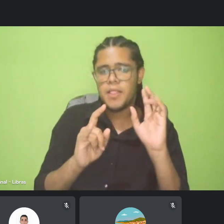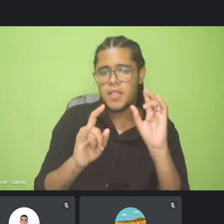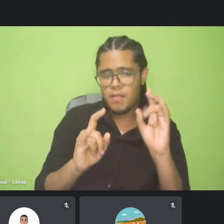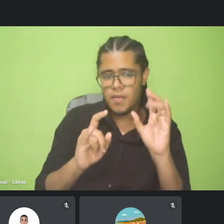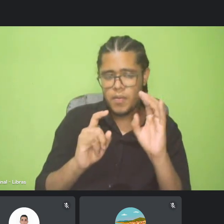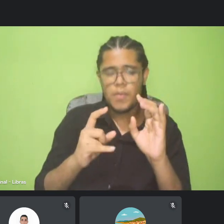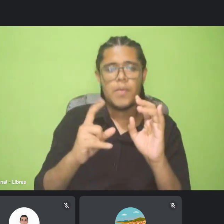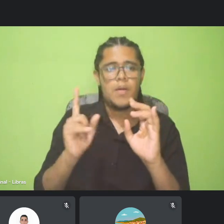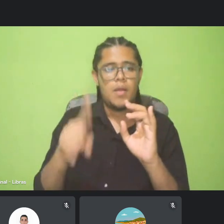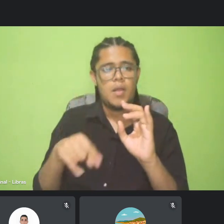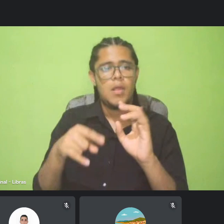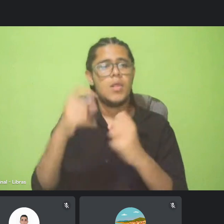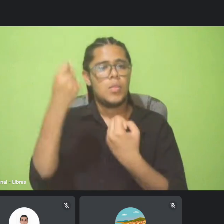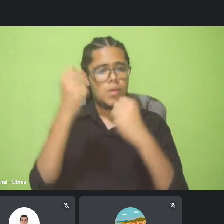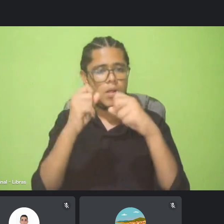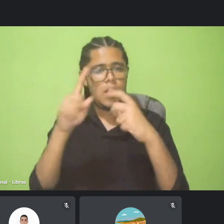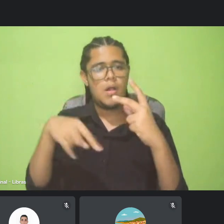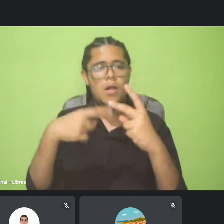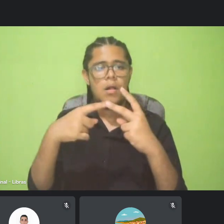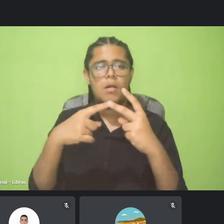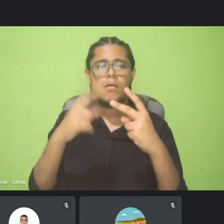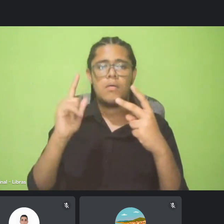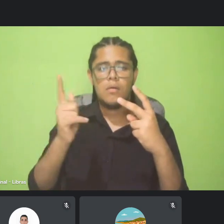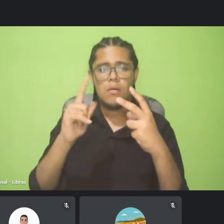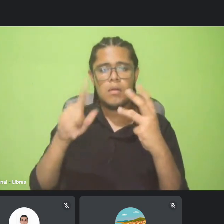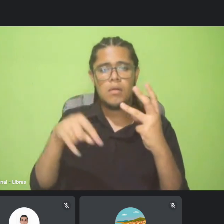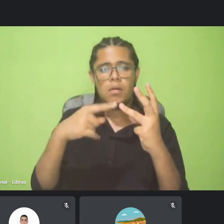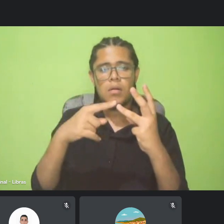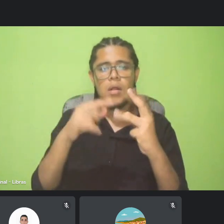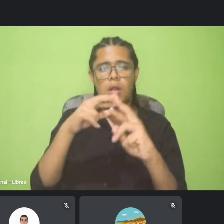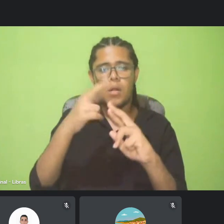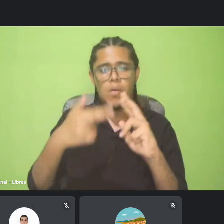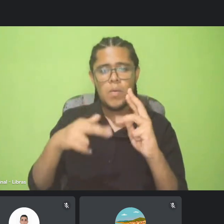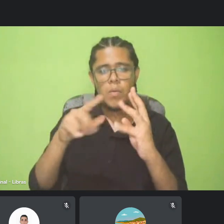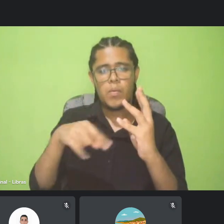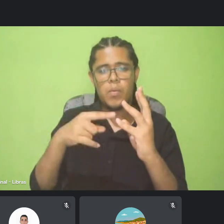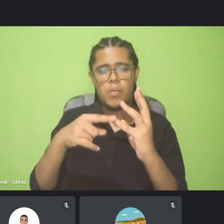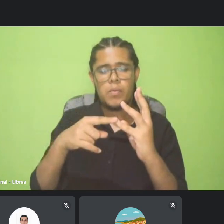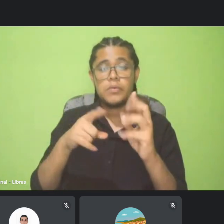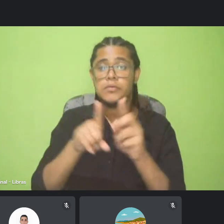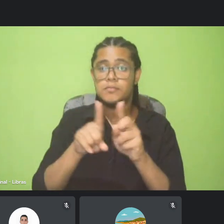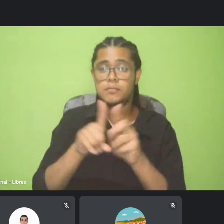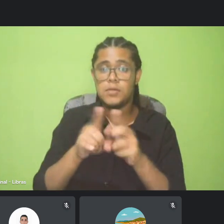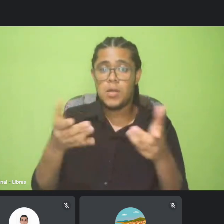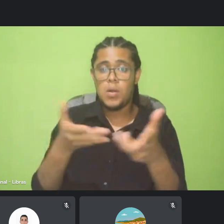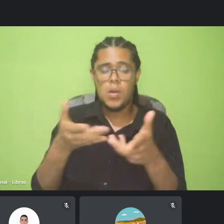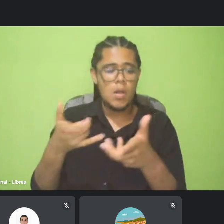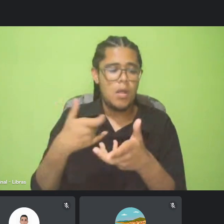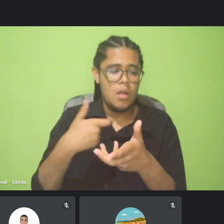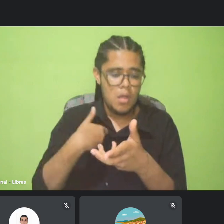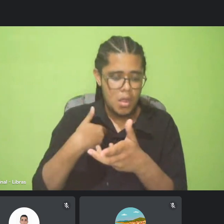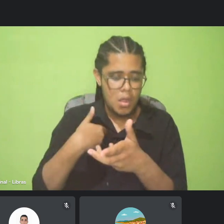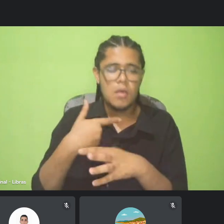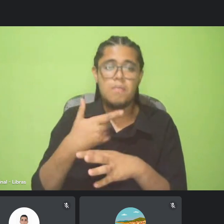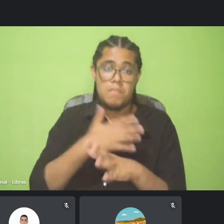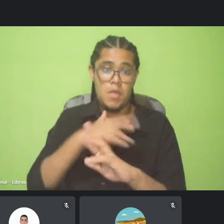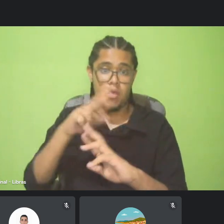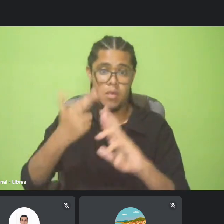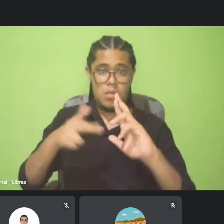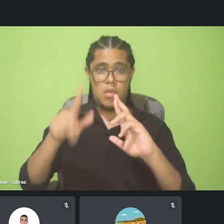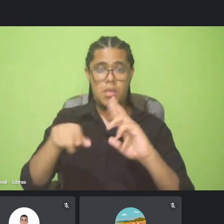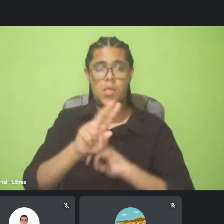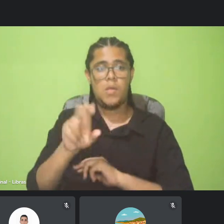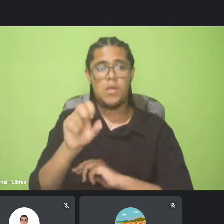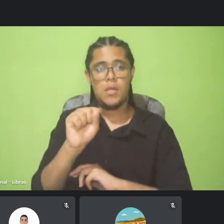Daime, uma doutrina religiosa da floresta, onde a gente faz uso de inteógeno, onde a Ana já